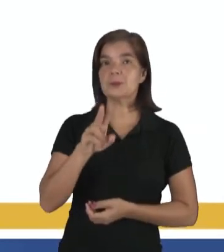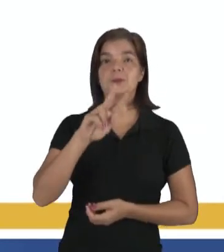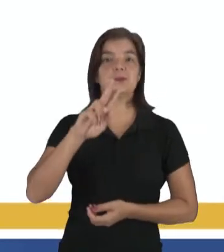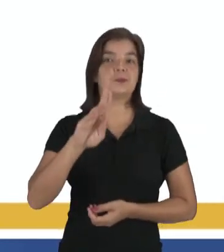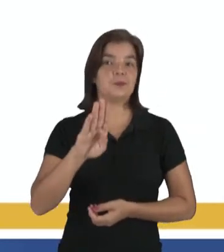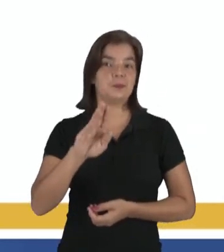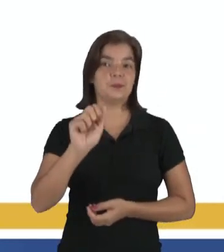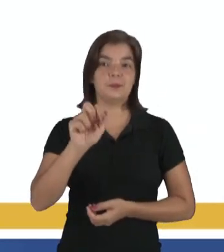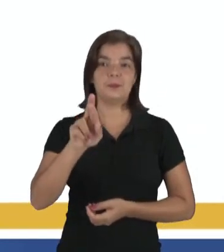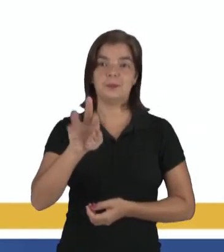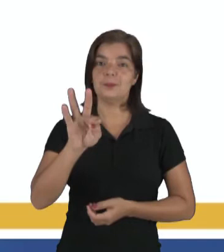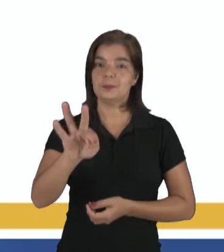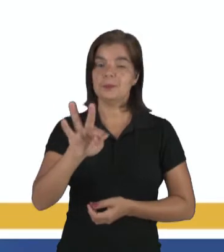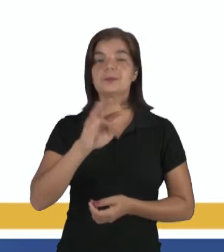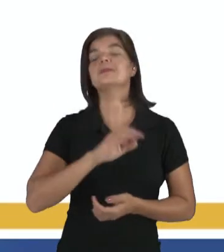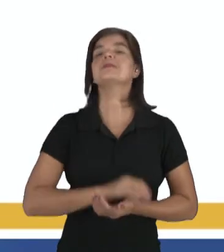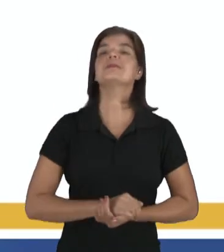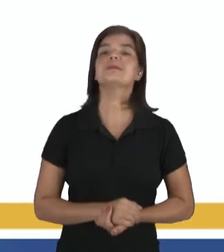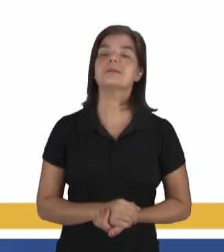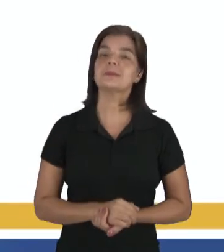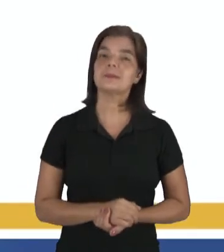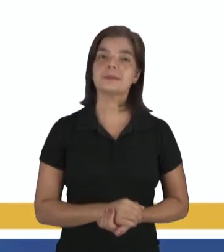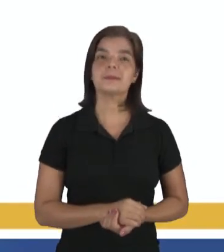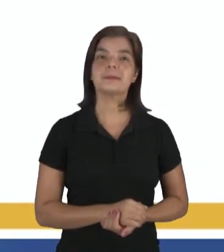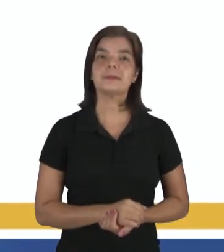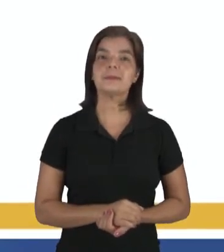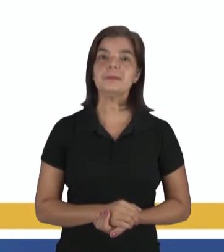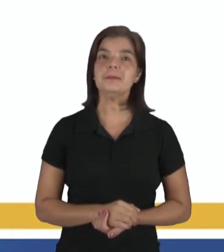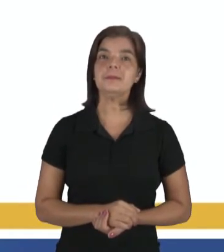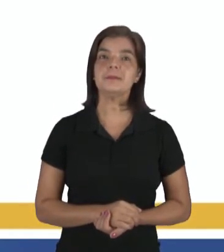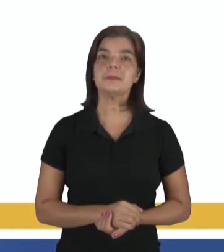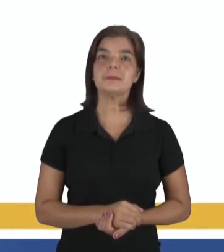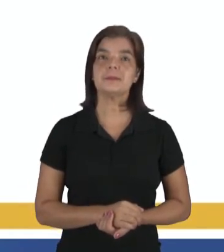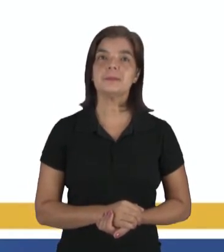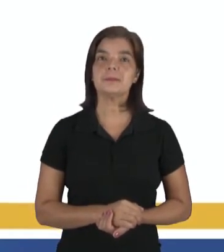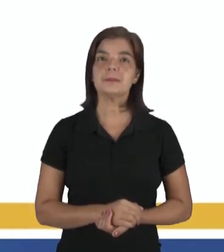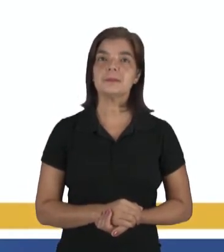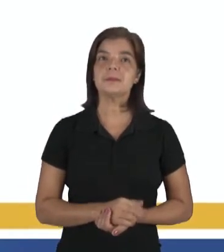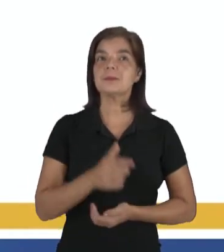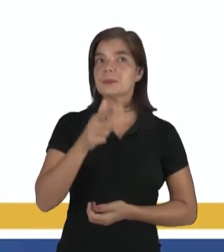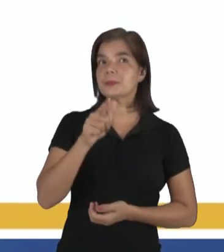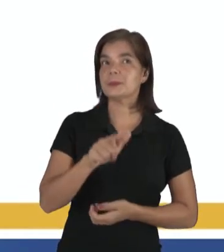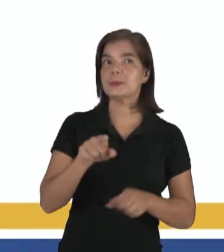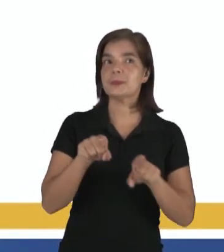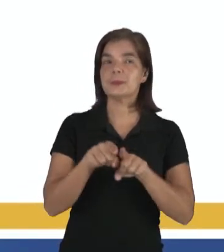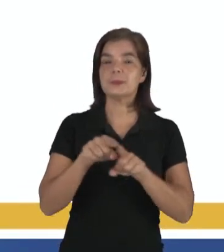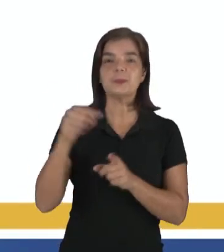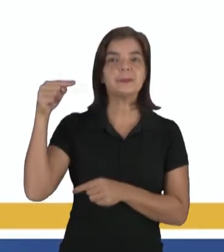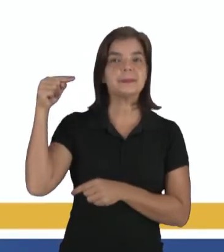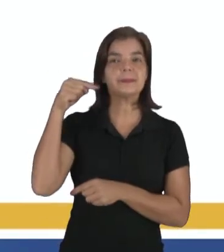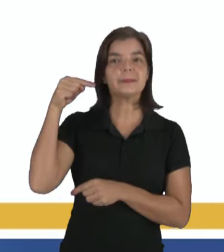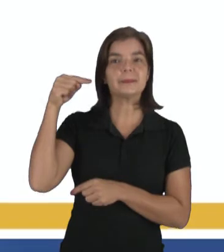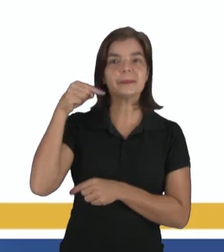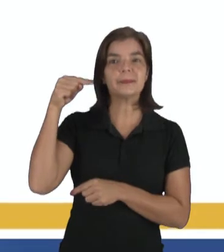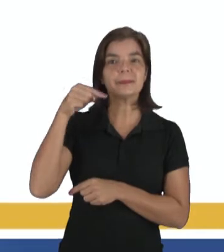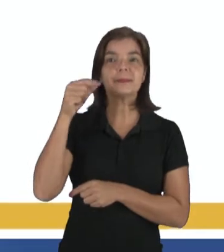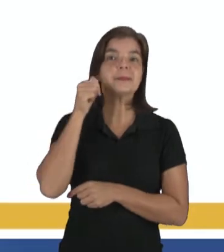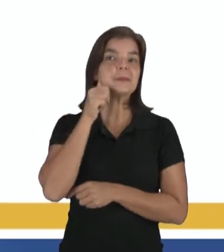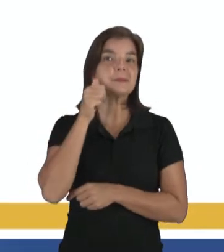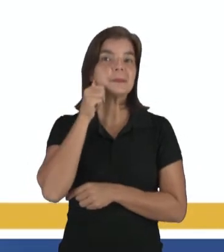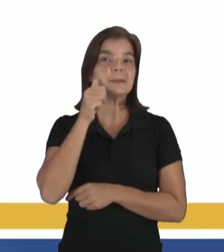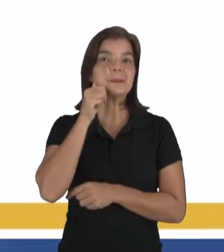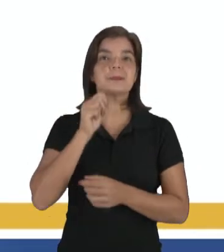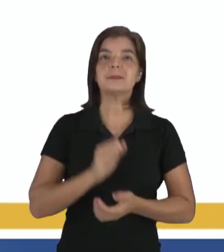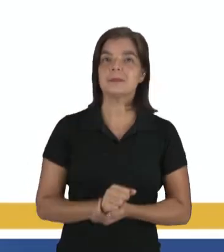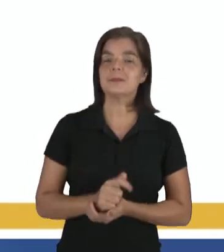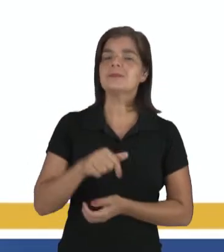Esse é o meu irmão O nome dele é tarde Oi de novo aos 10 Quem é